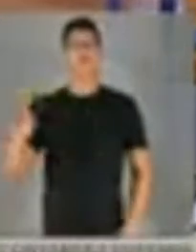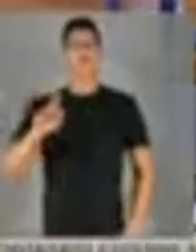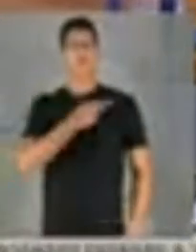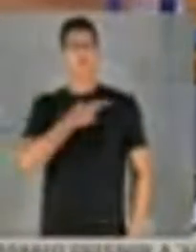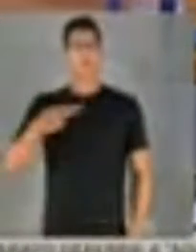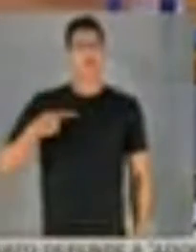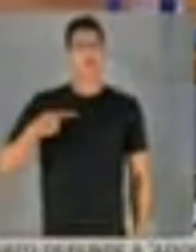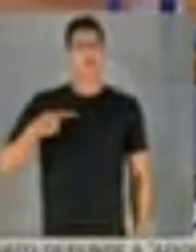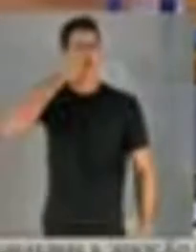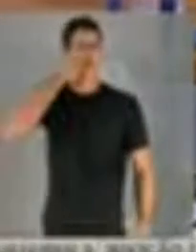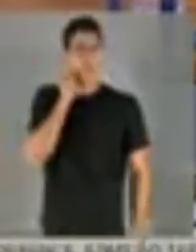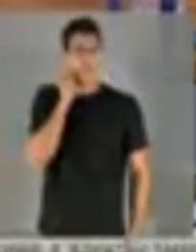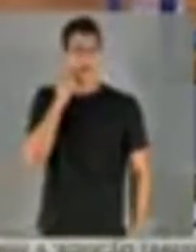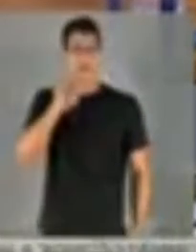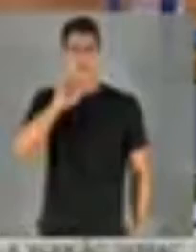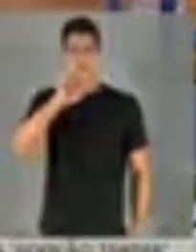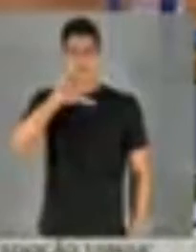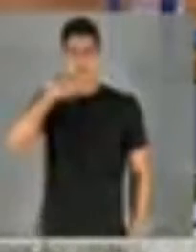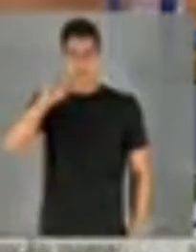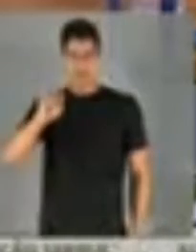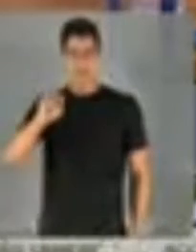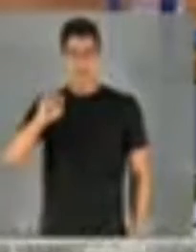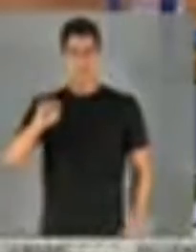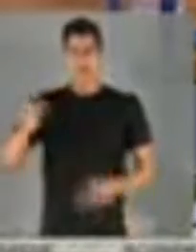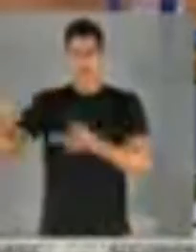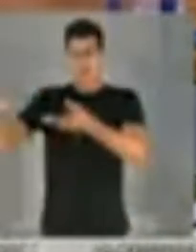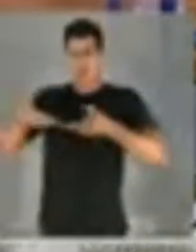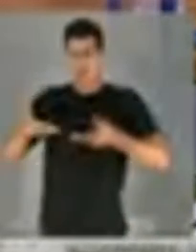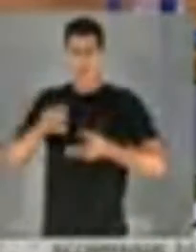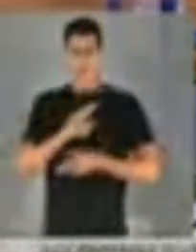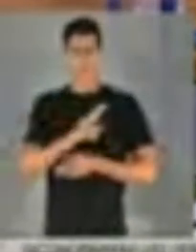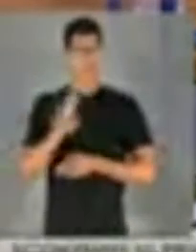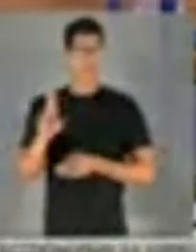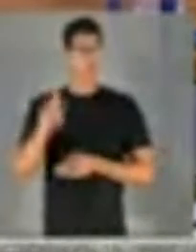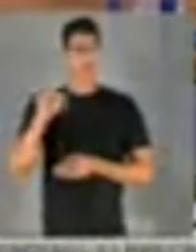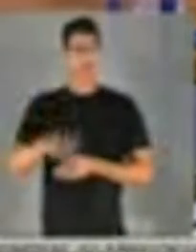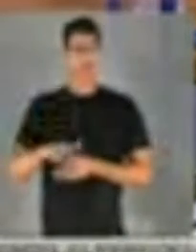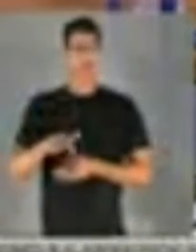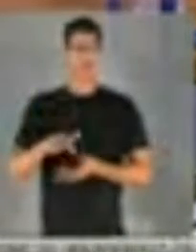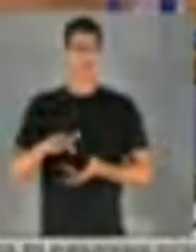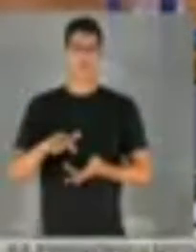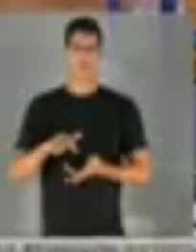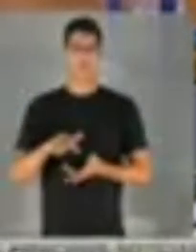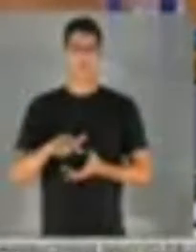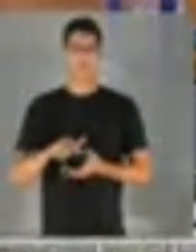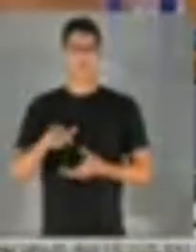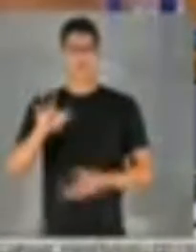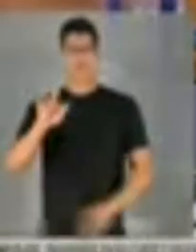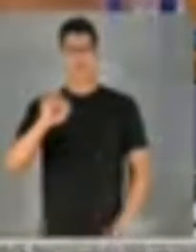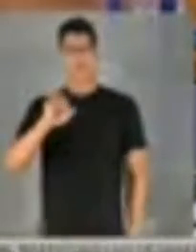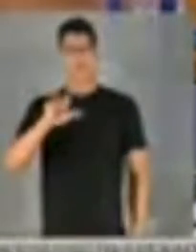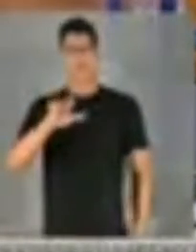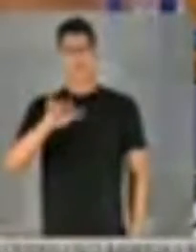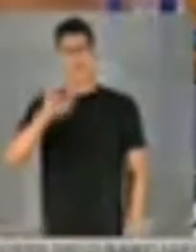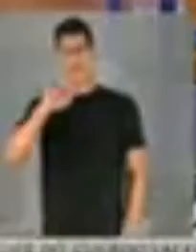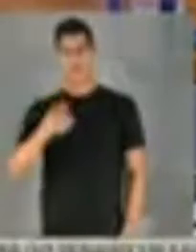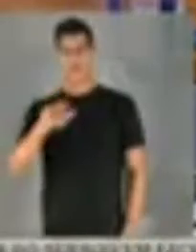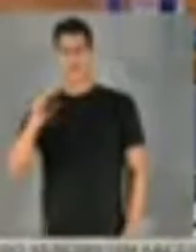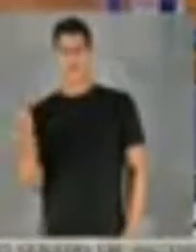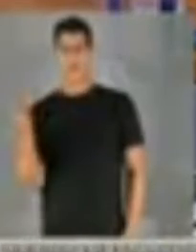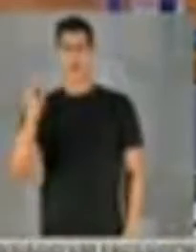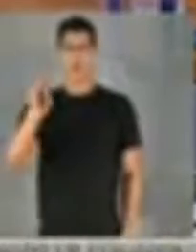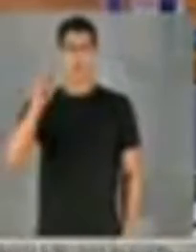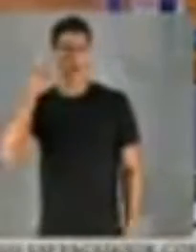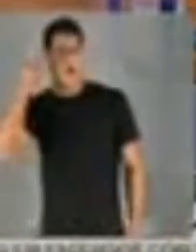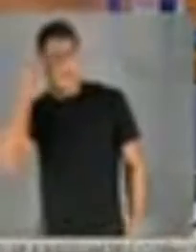pastor Silas Malafaia para que fosse convocado. O nome do Felipe está colocado para ser